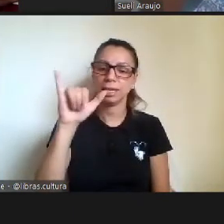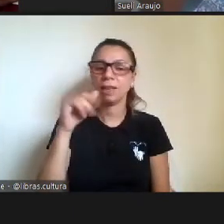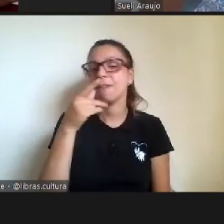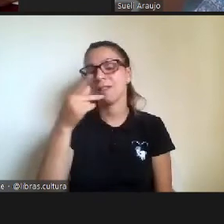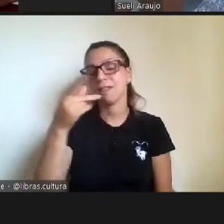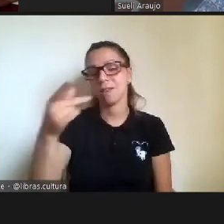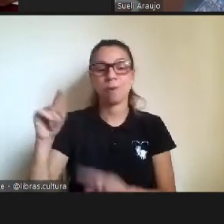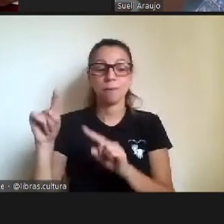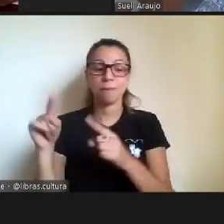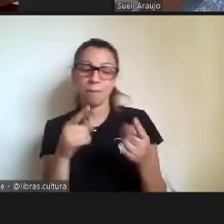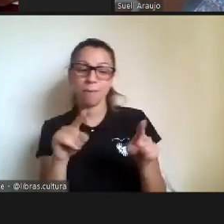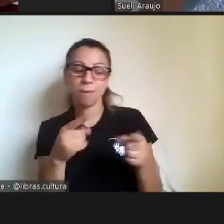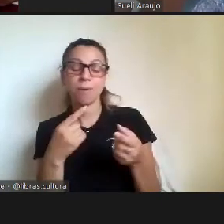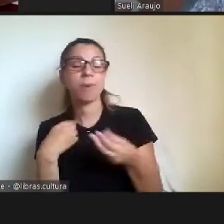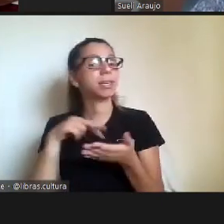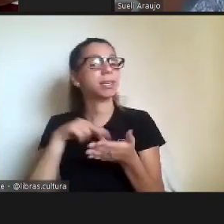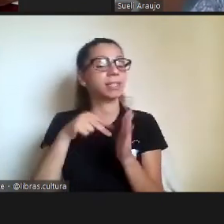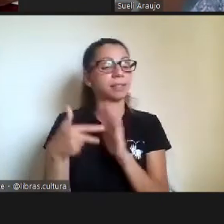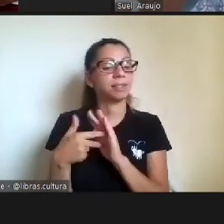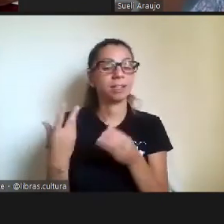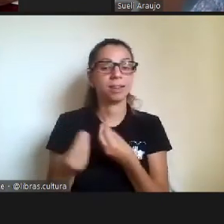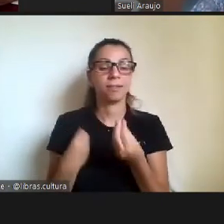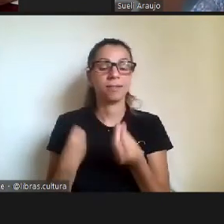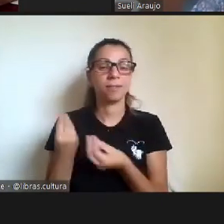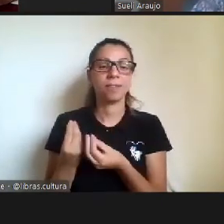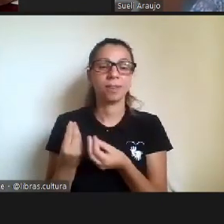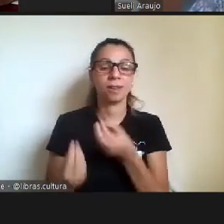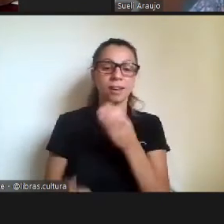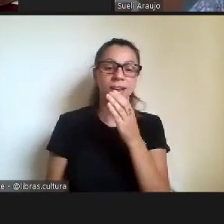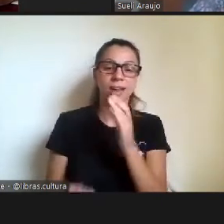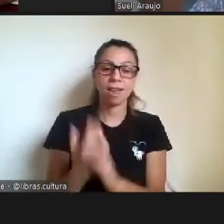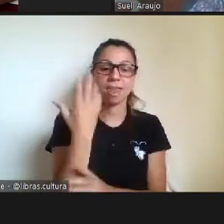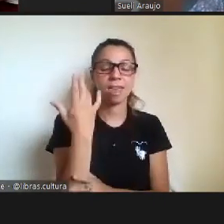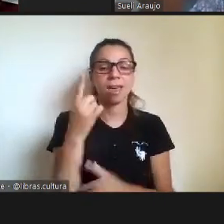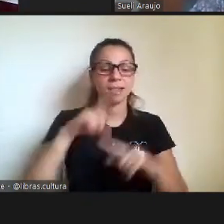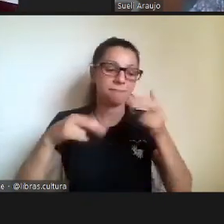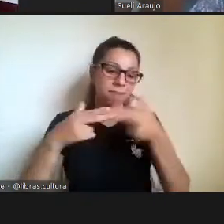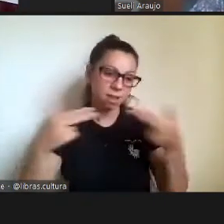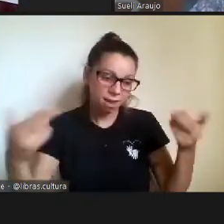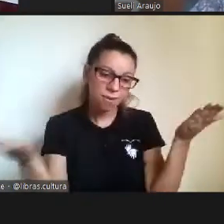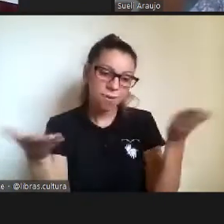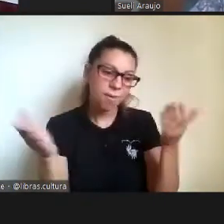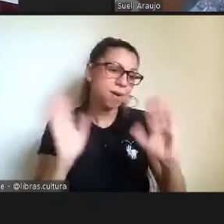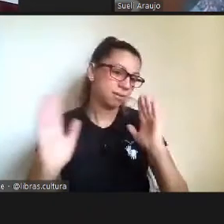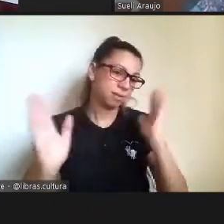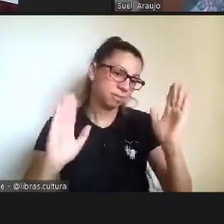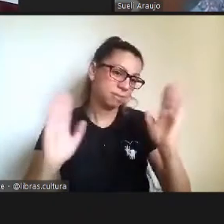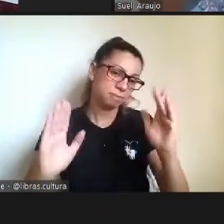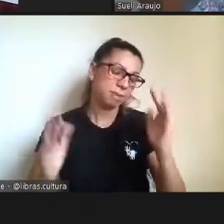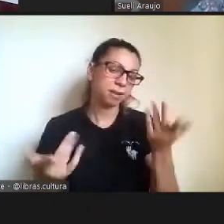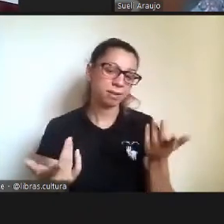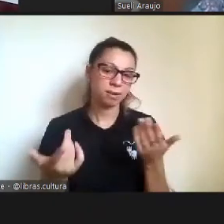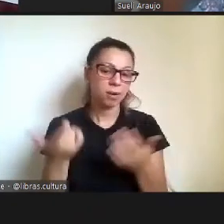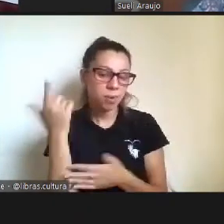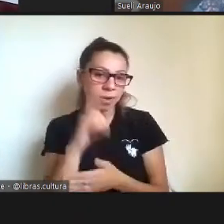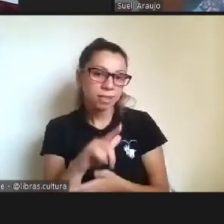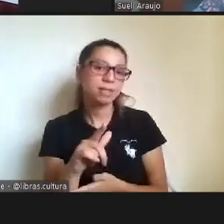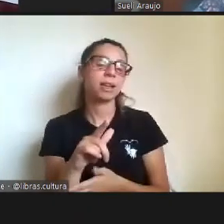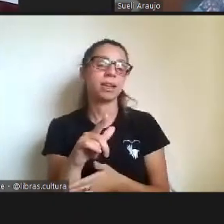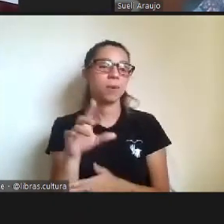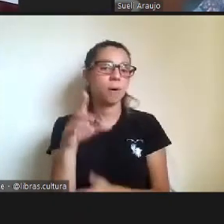aí sobre o que foi produzir esse material nesse momento, né, Sueli, enfim, inúmeras questões. Agora você consegue ouvir melhor,